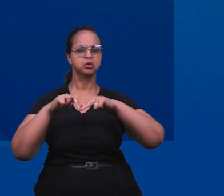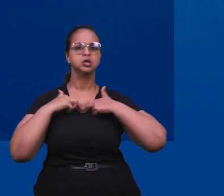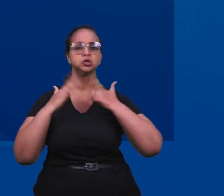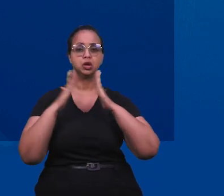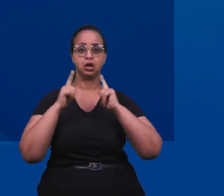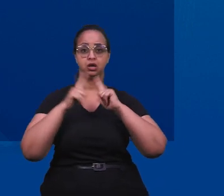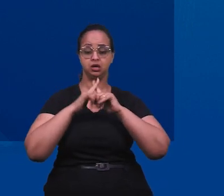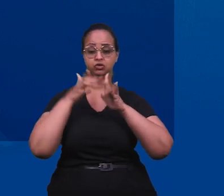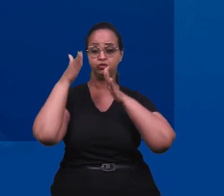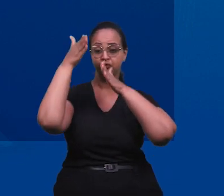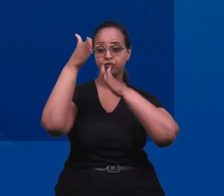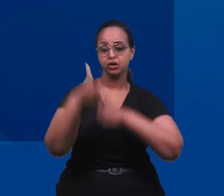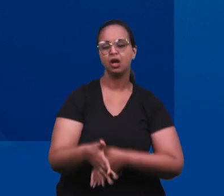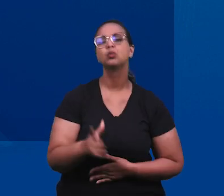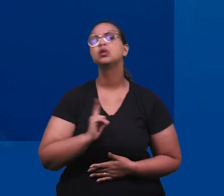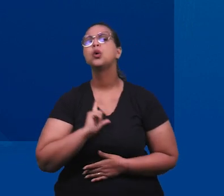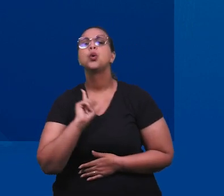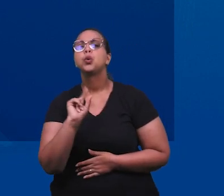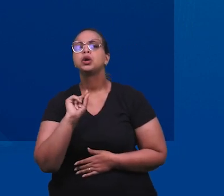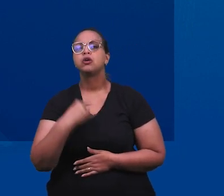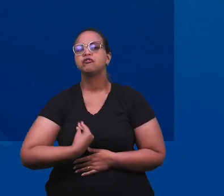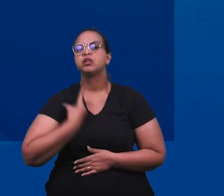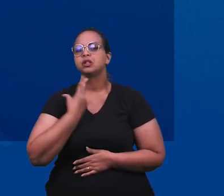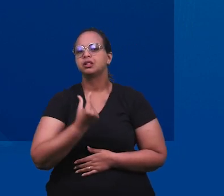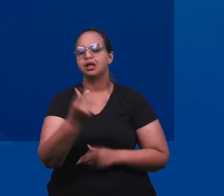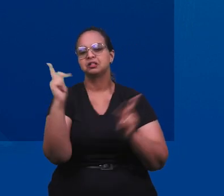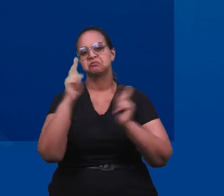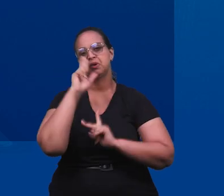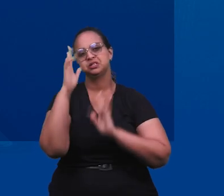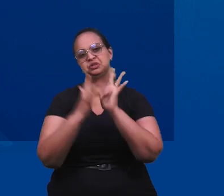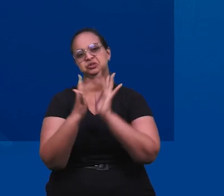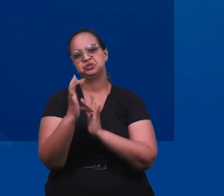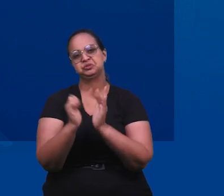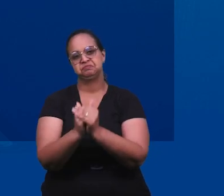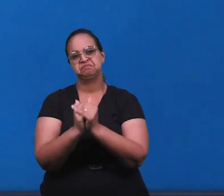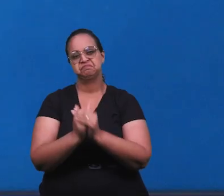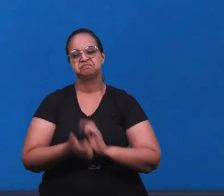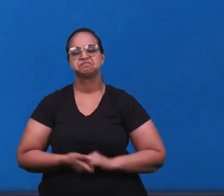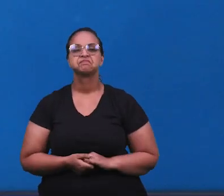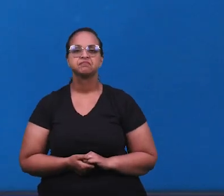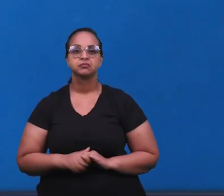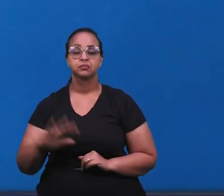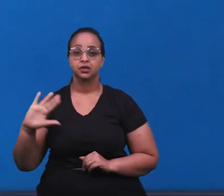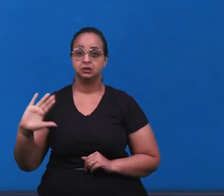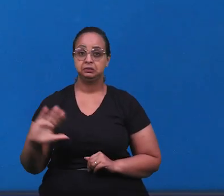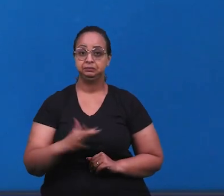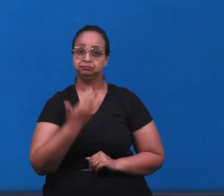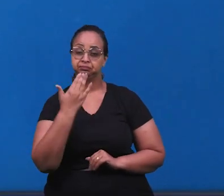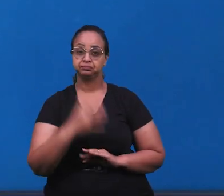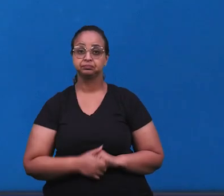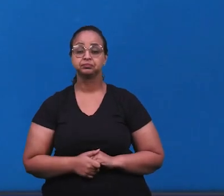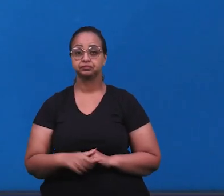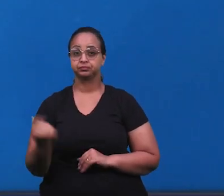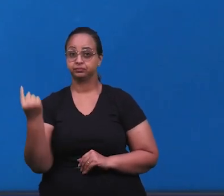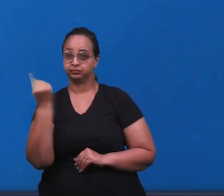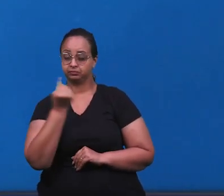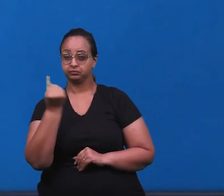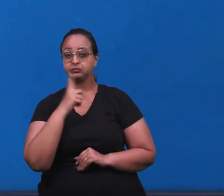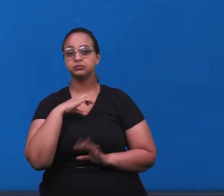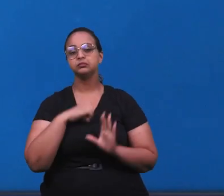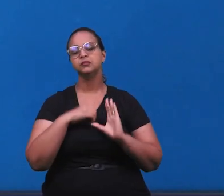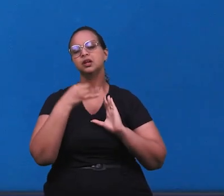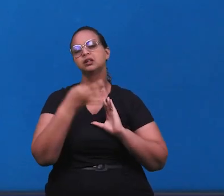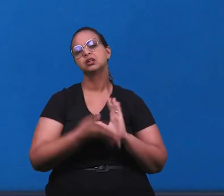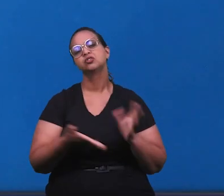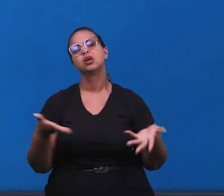no Senhor Jesus, ela tem vida. A todos a paz do Senhor. Muito bem, Hugo, essa primeira característica, né, da igreja